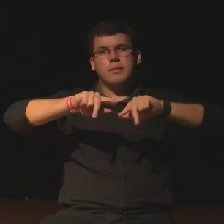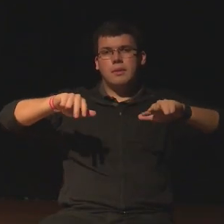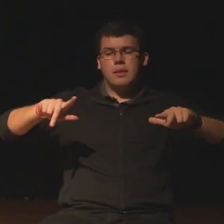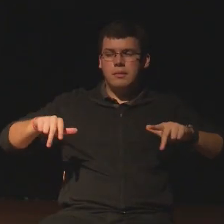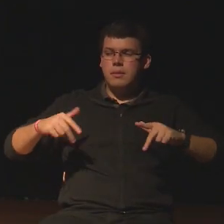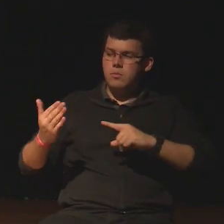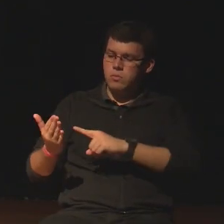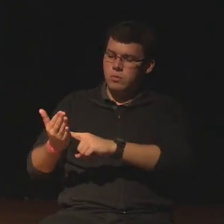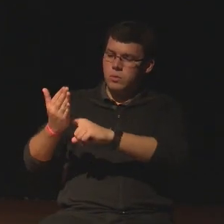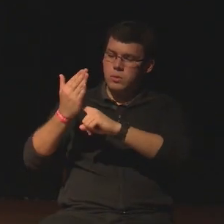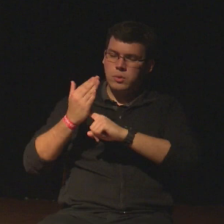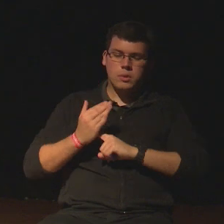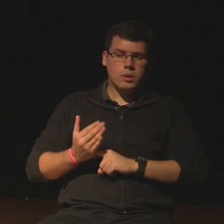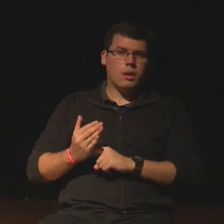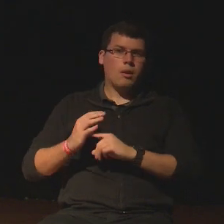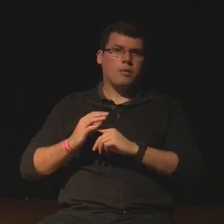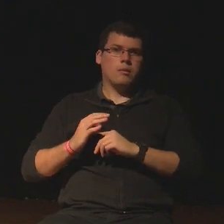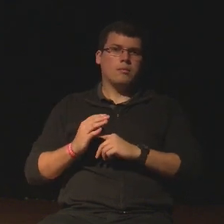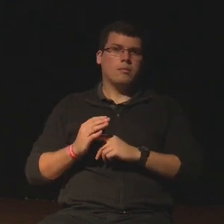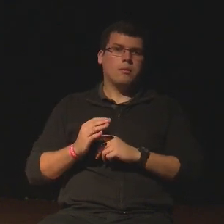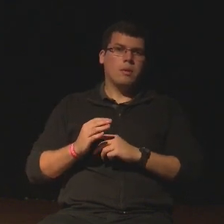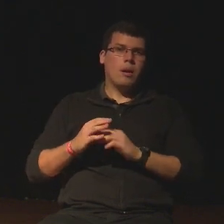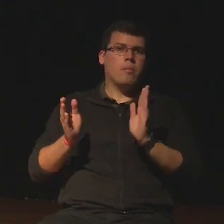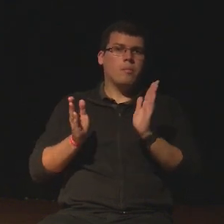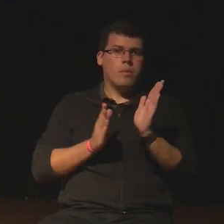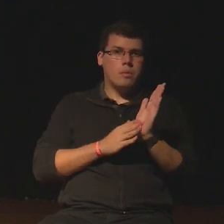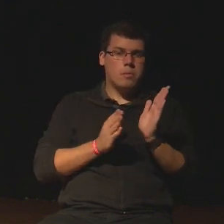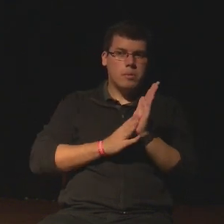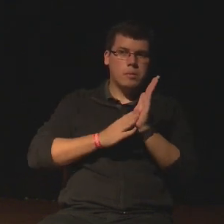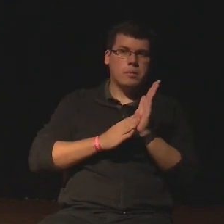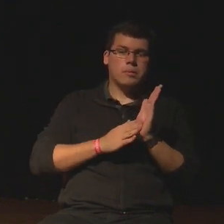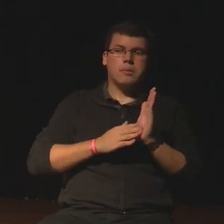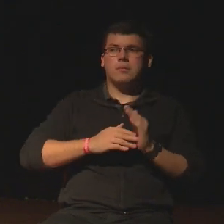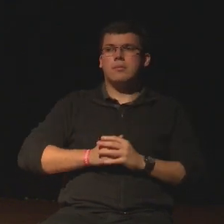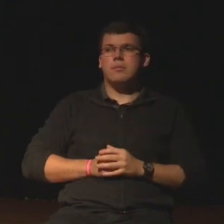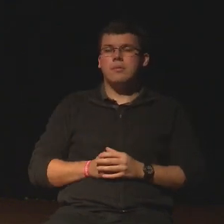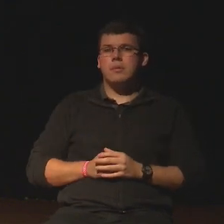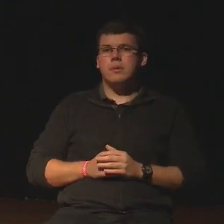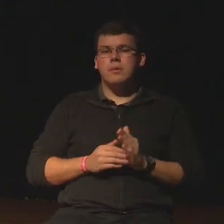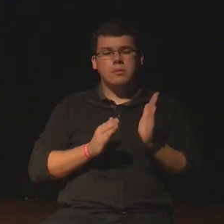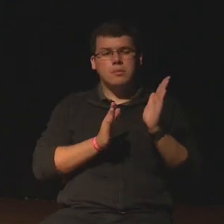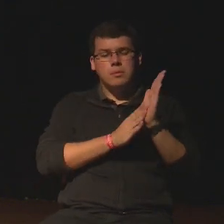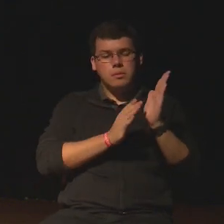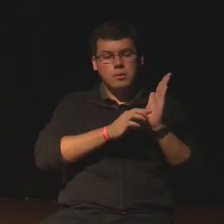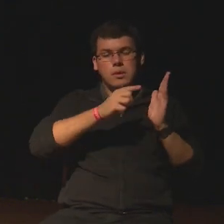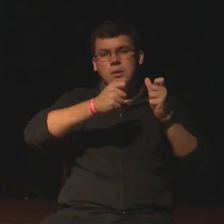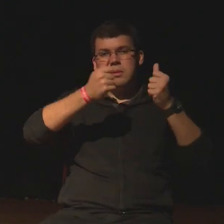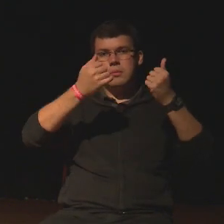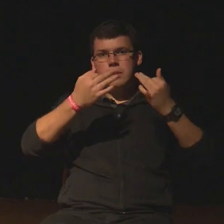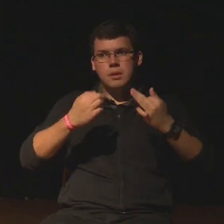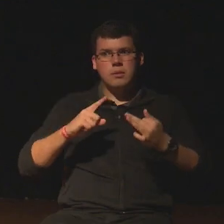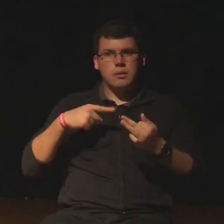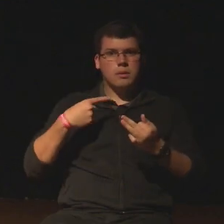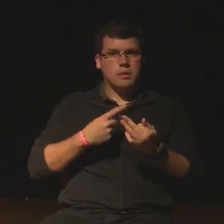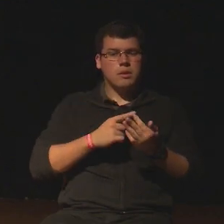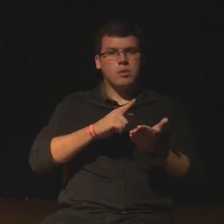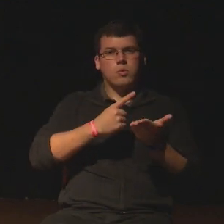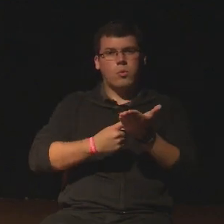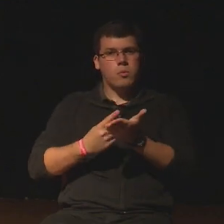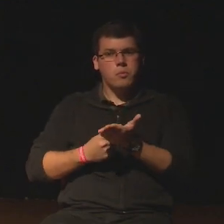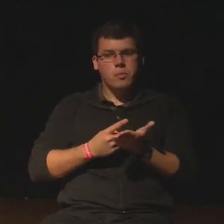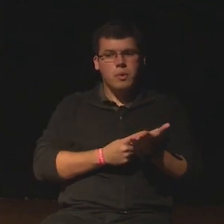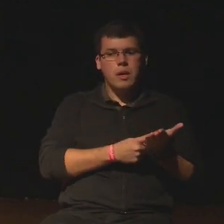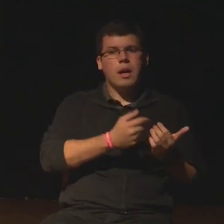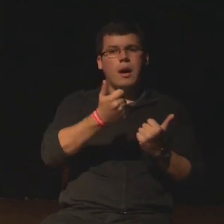para a gente com a proposta falando sobre formar esse acordo de cooperação,